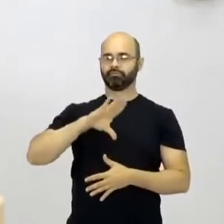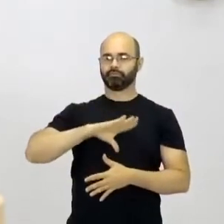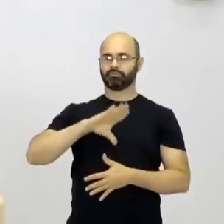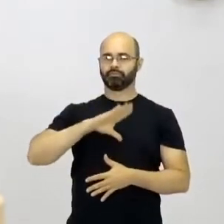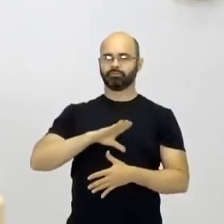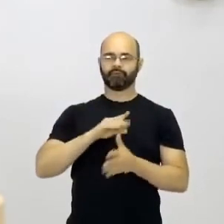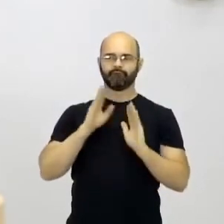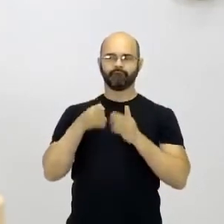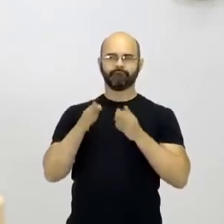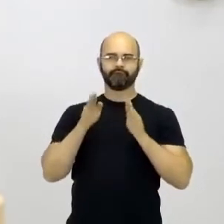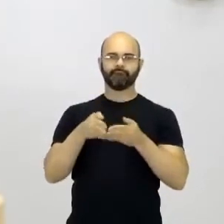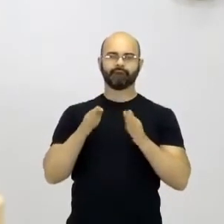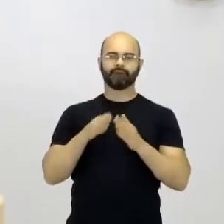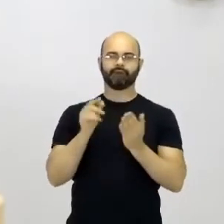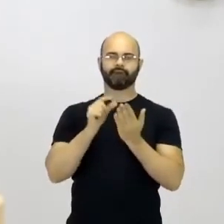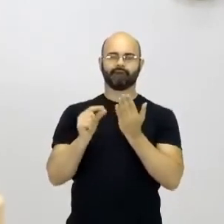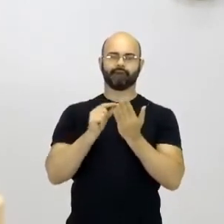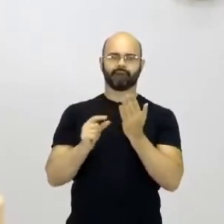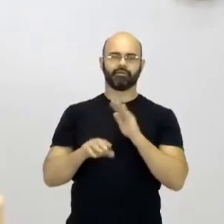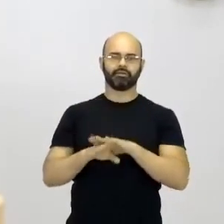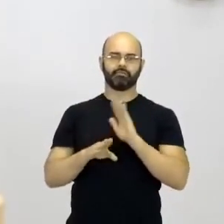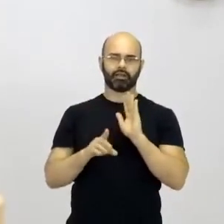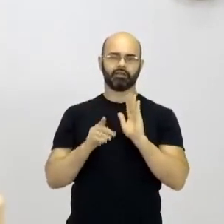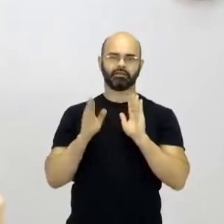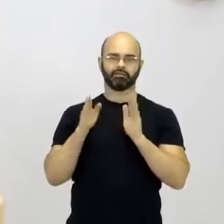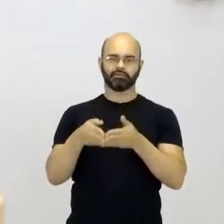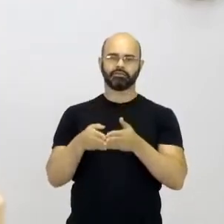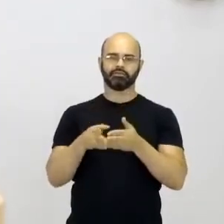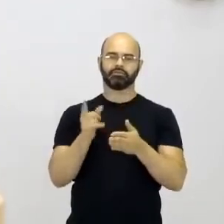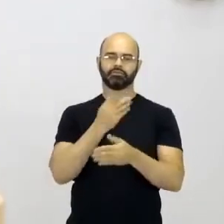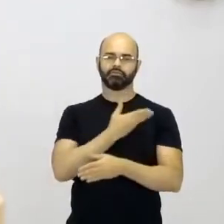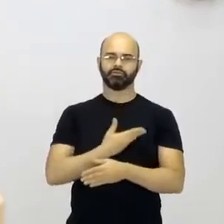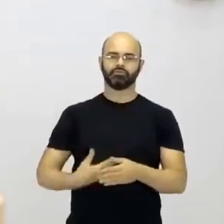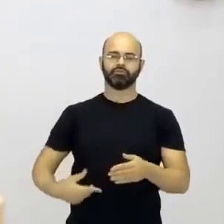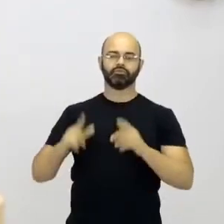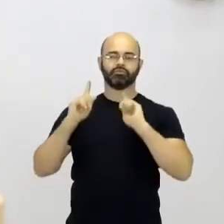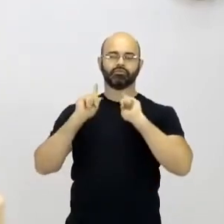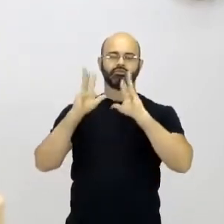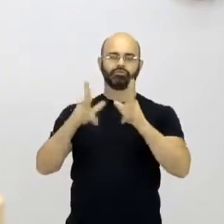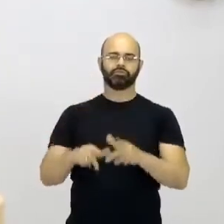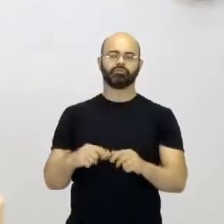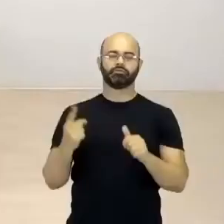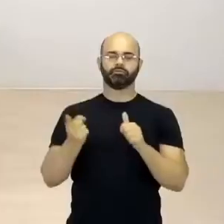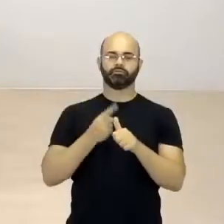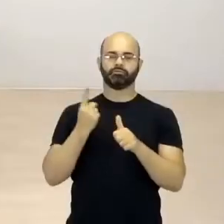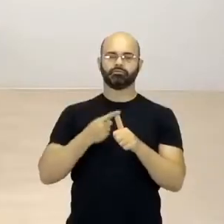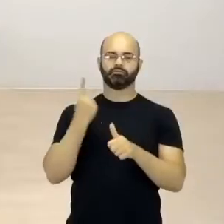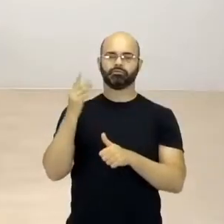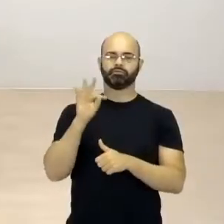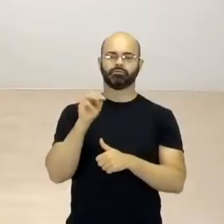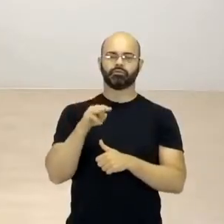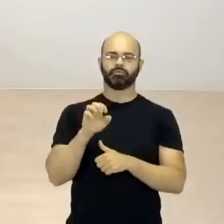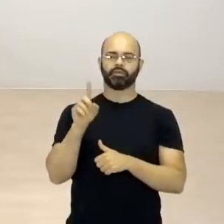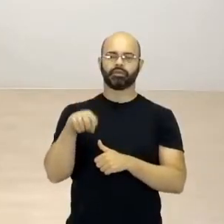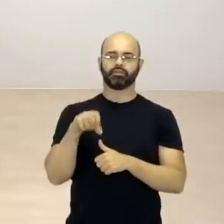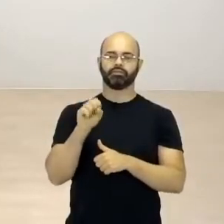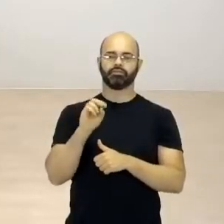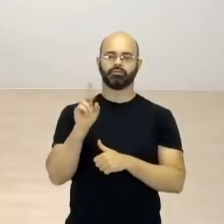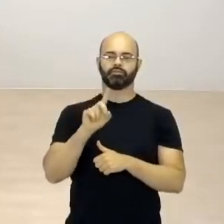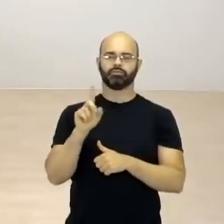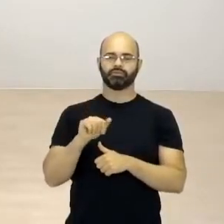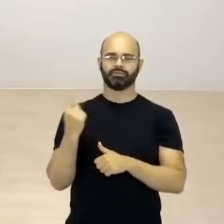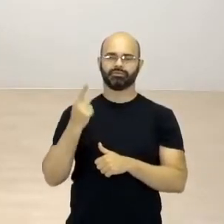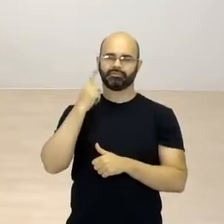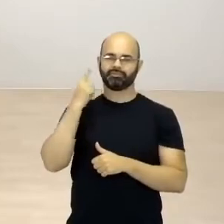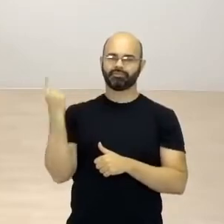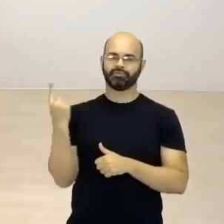gente tem muita centralização do poder, então a gente vai começar a ter o governo geral. O primeiro é o Tomé de Souza, eu coloquei ele aqui, ó,